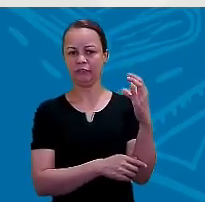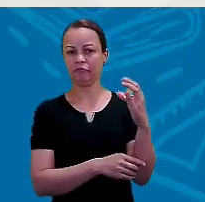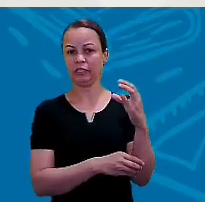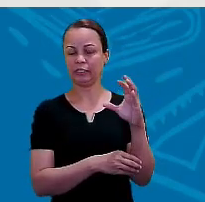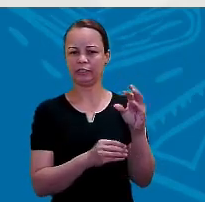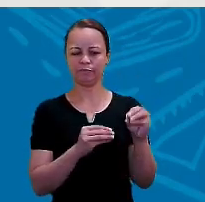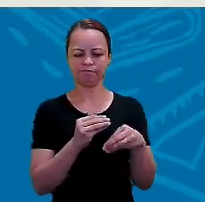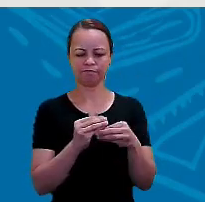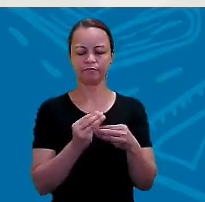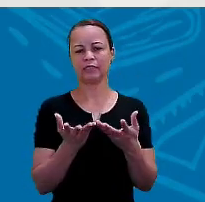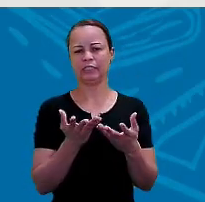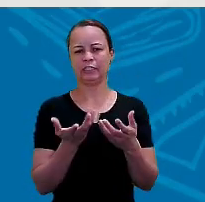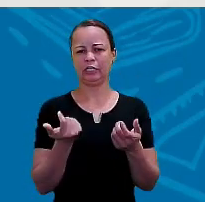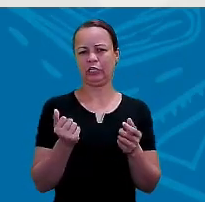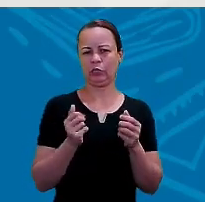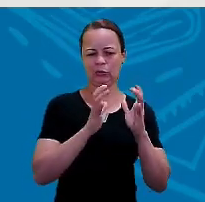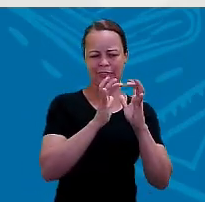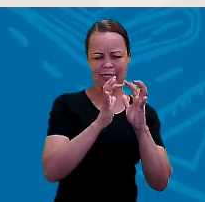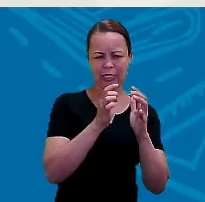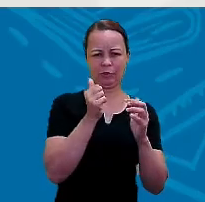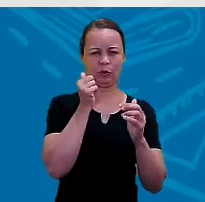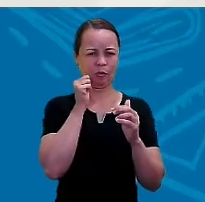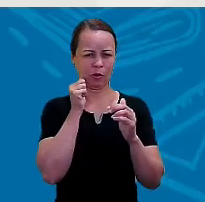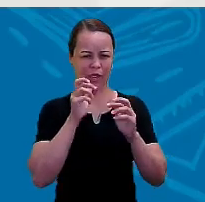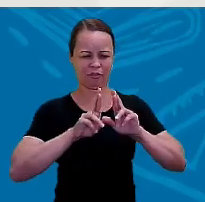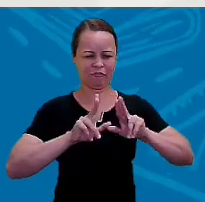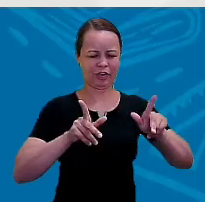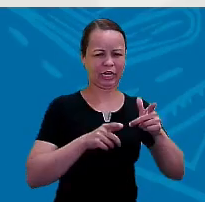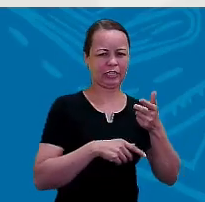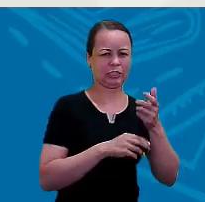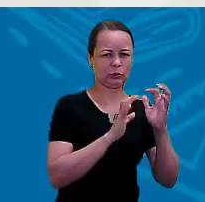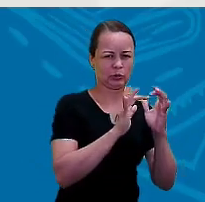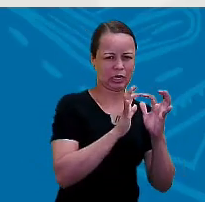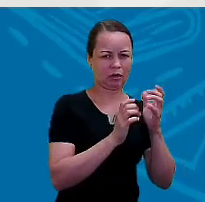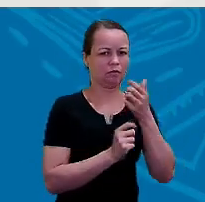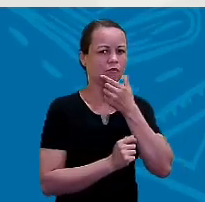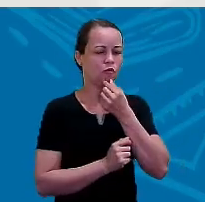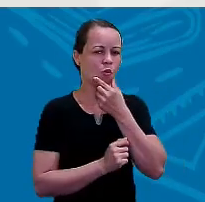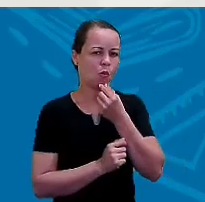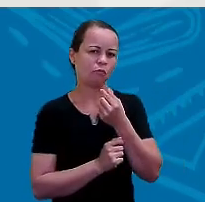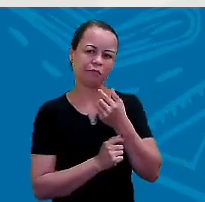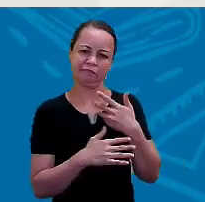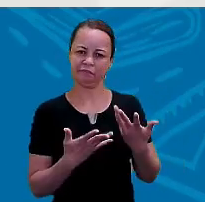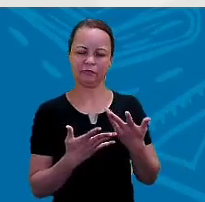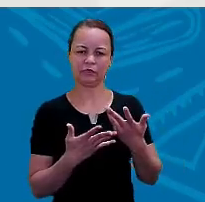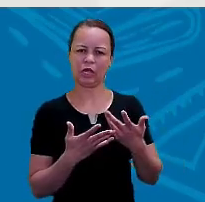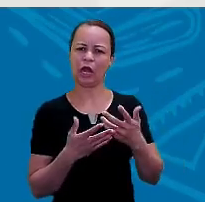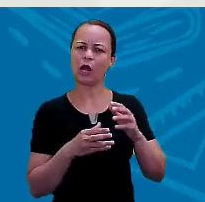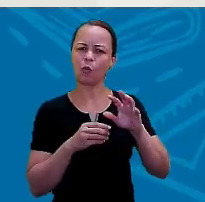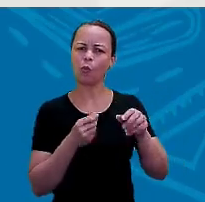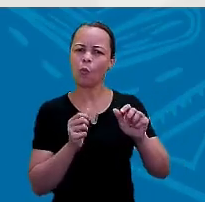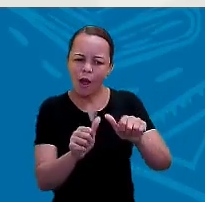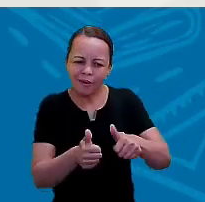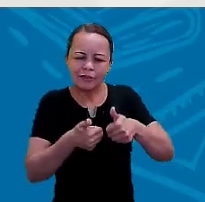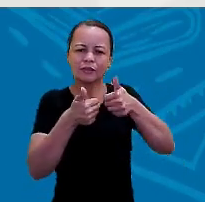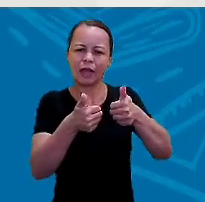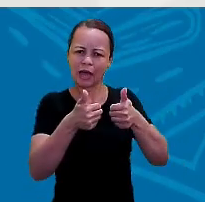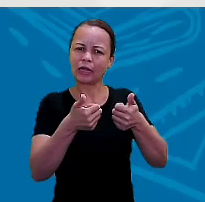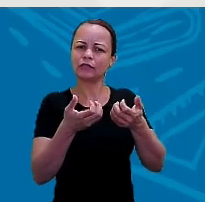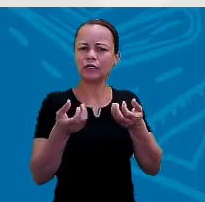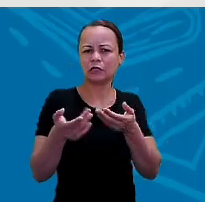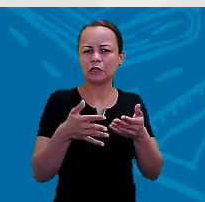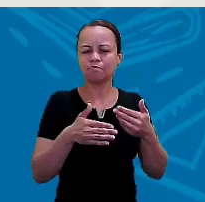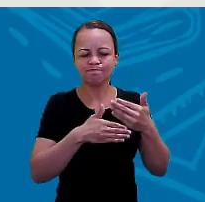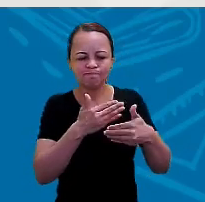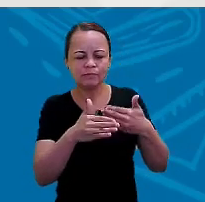o cérebro de uma mulher é diferente de um cérebro do homem. As mesmas capacidades, as mesmas qualidades, as mesmas limitações que um cérebro de um homem